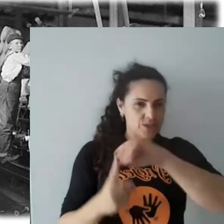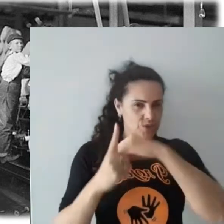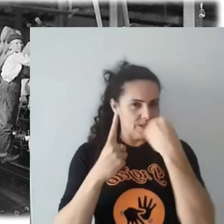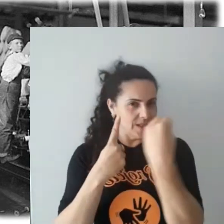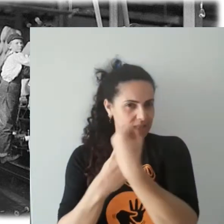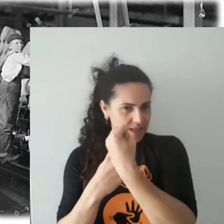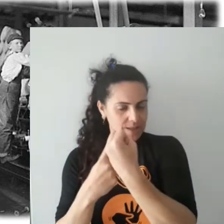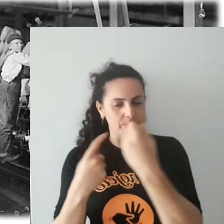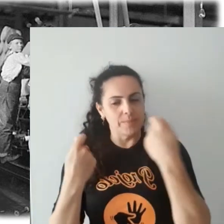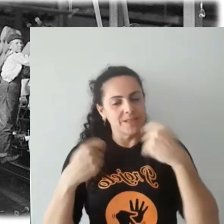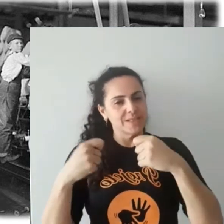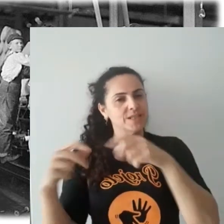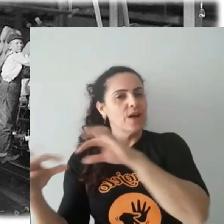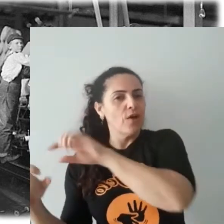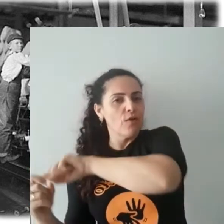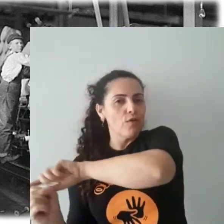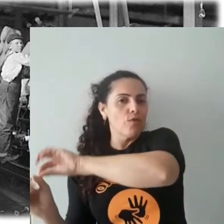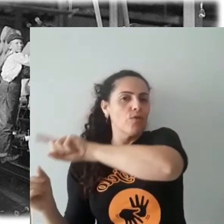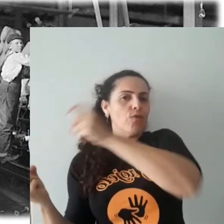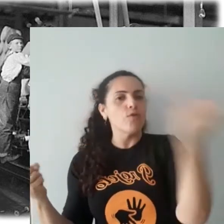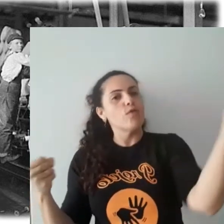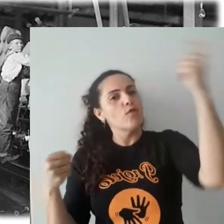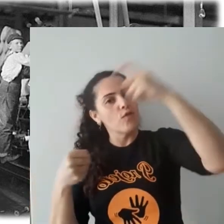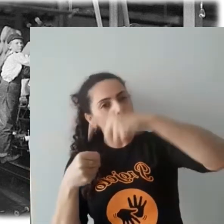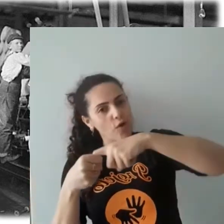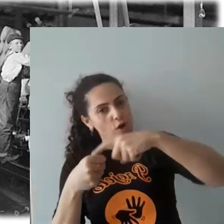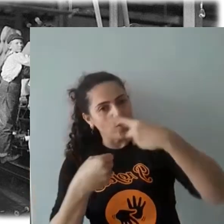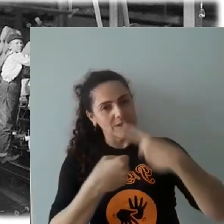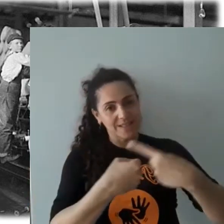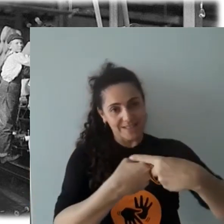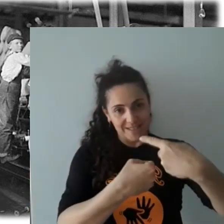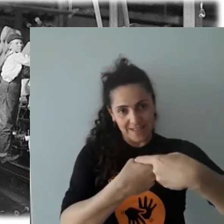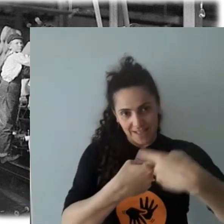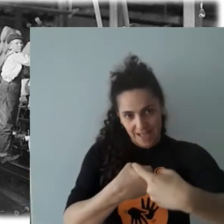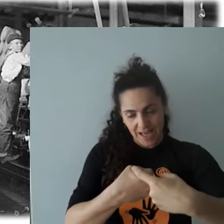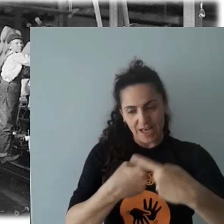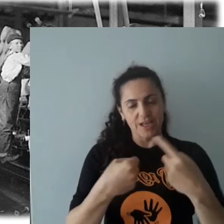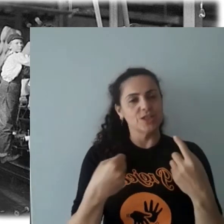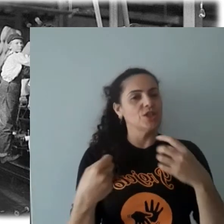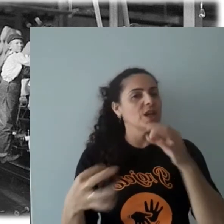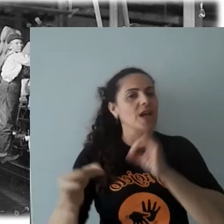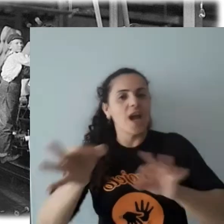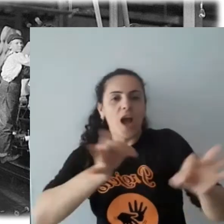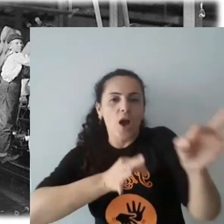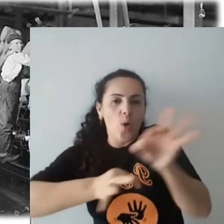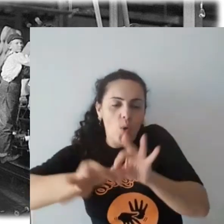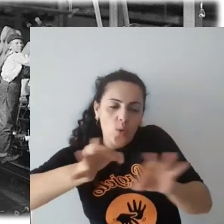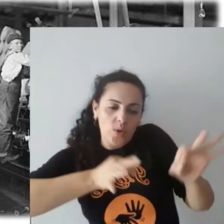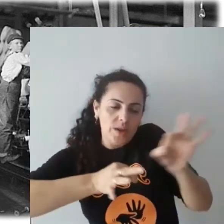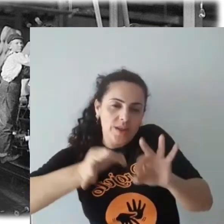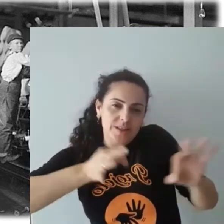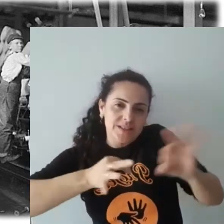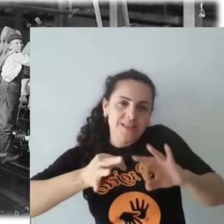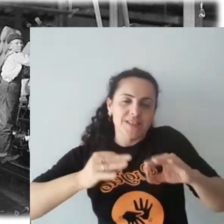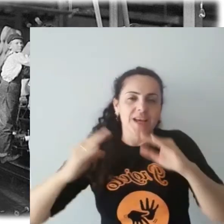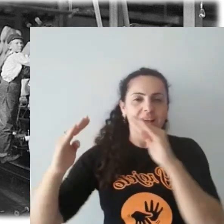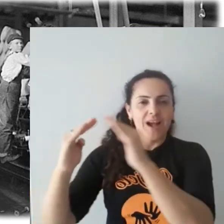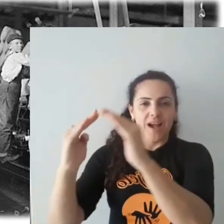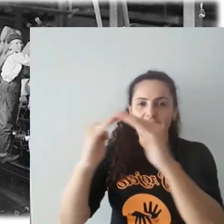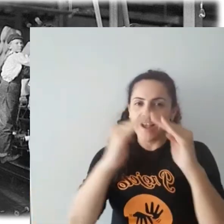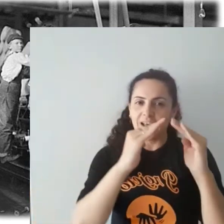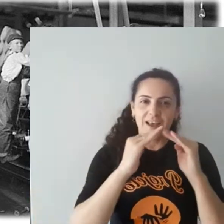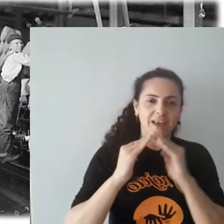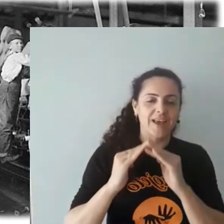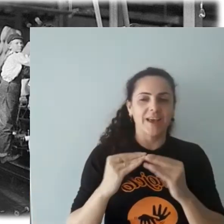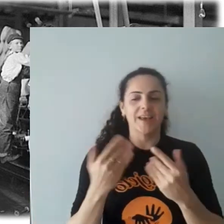de urbanização. A partir disso, então, a gente não tem mais a produção agrícola tão constante, né? E nem a produção